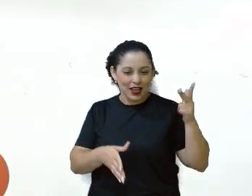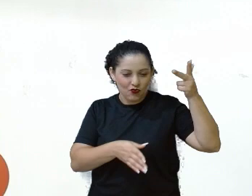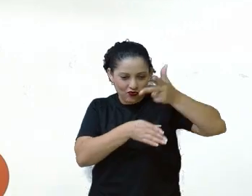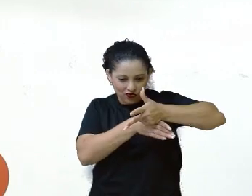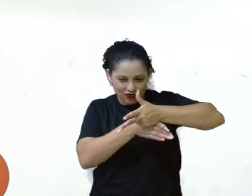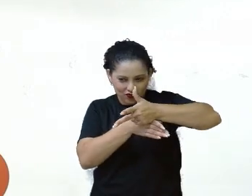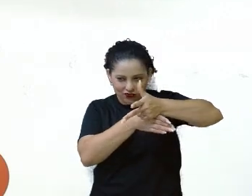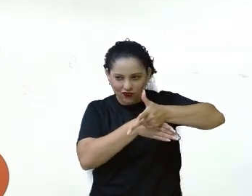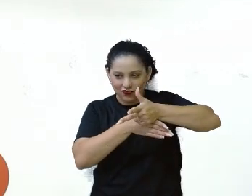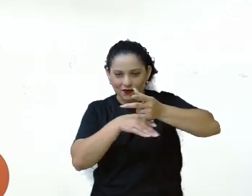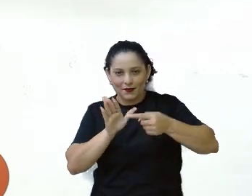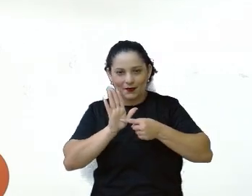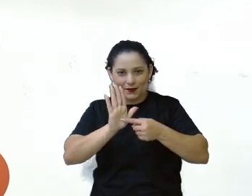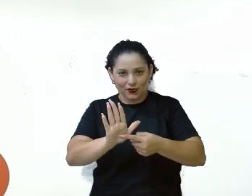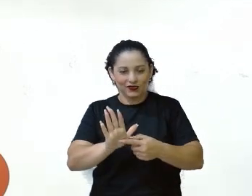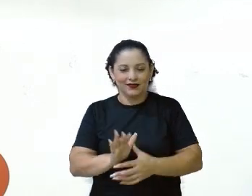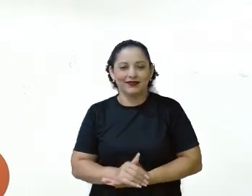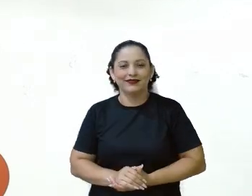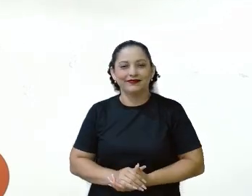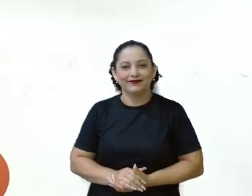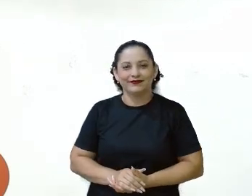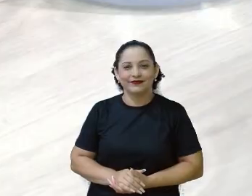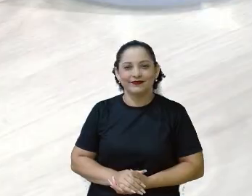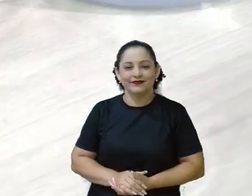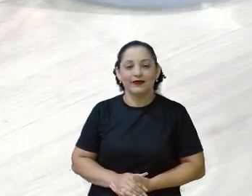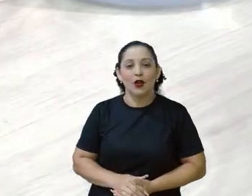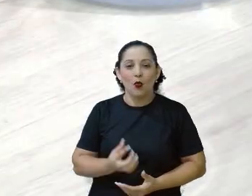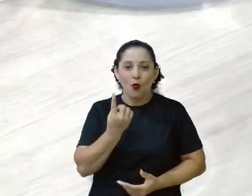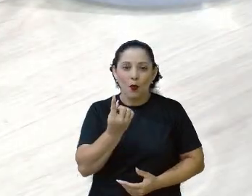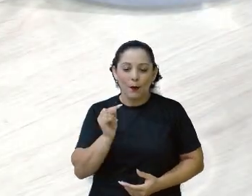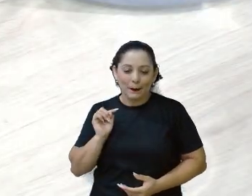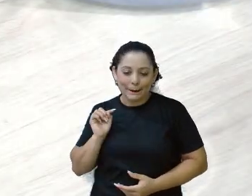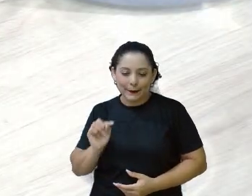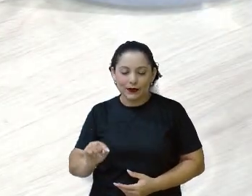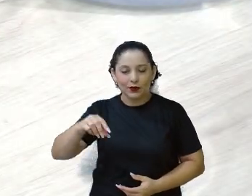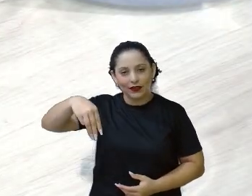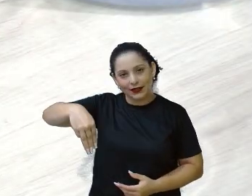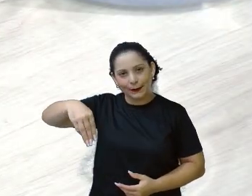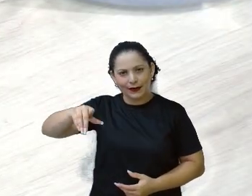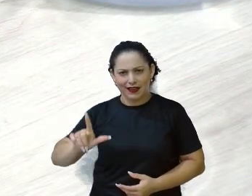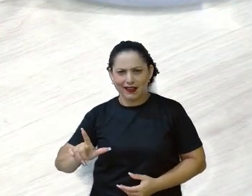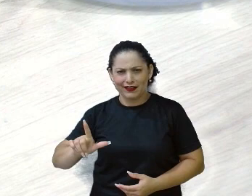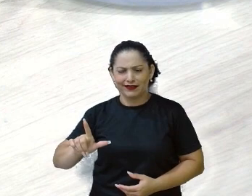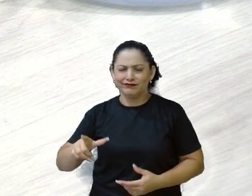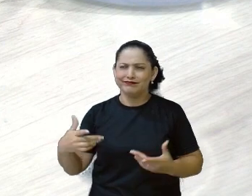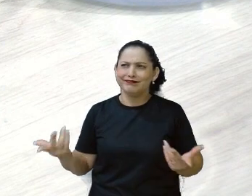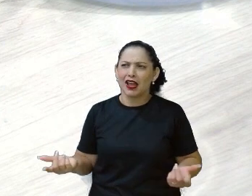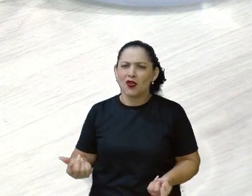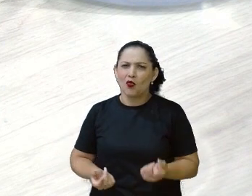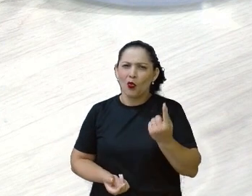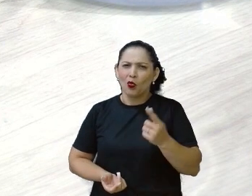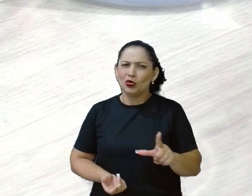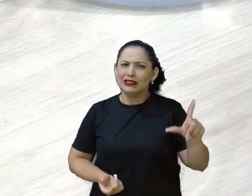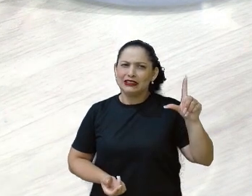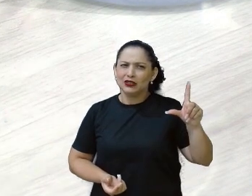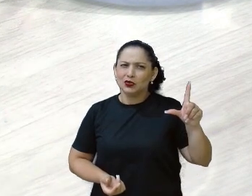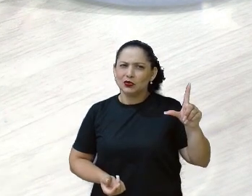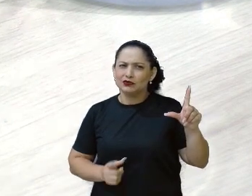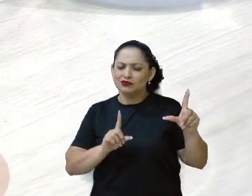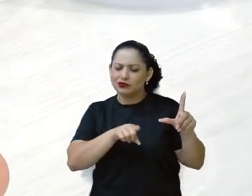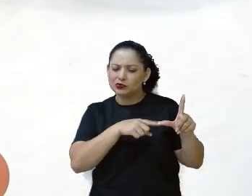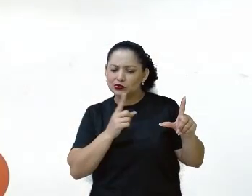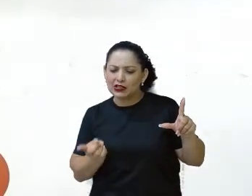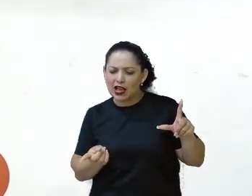viram, 1000 ml. Professora, a senhora me falou de 1 litro, não foi? A senhora me enganou? De